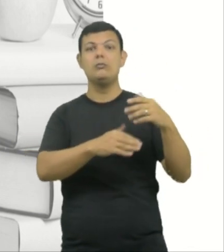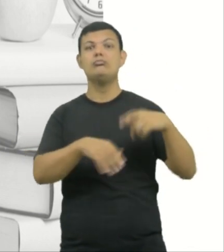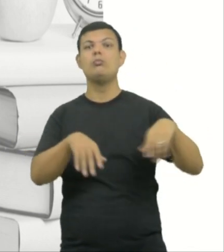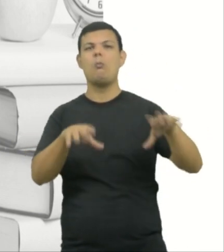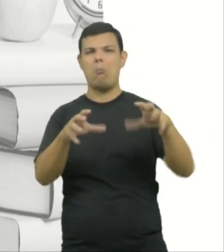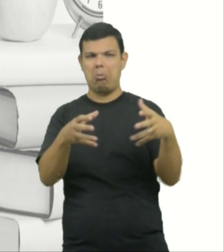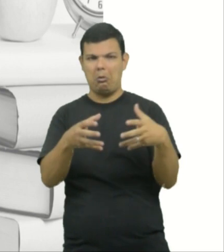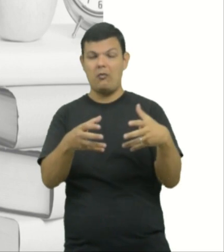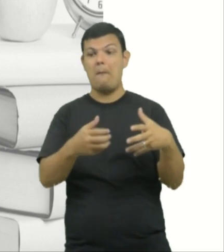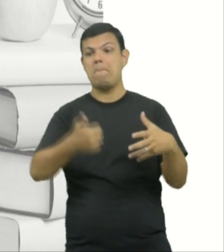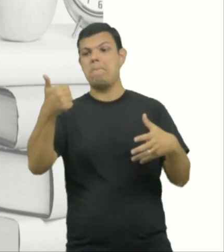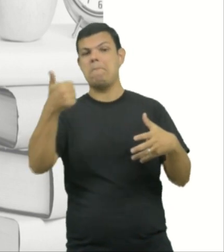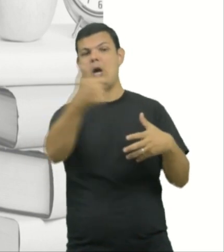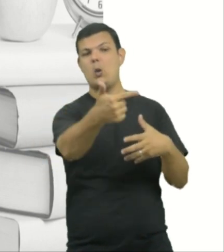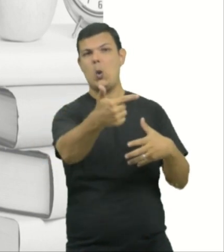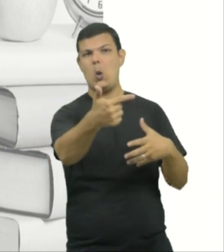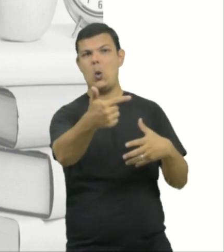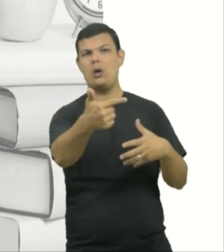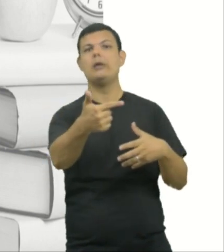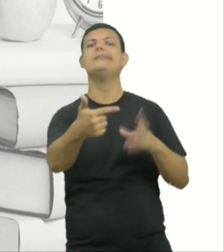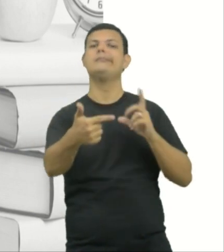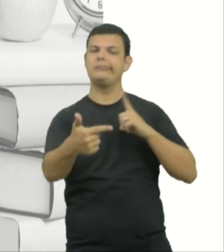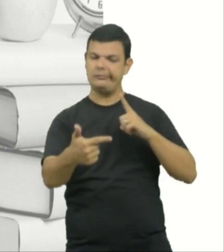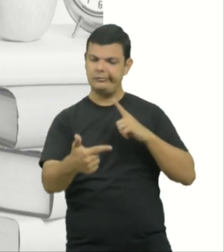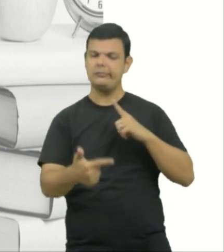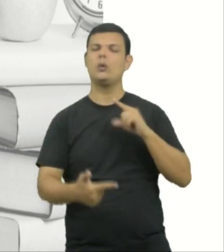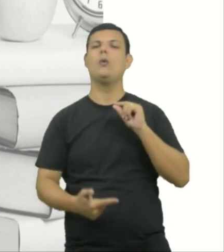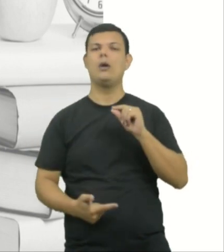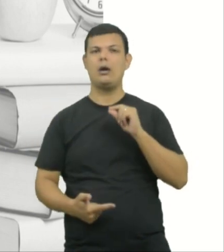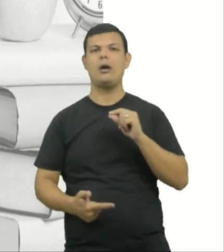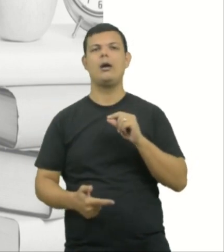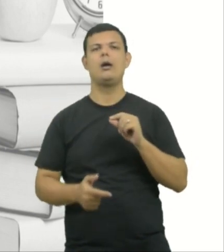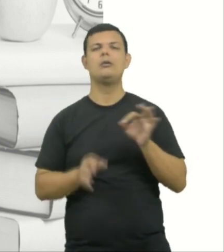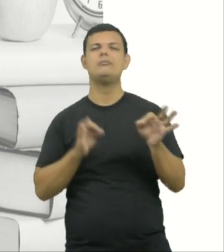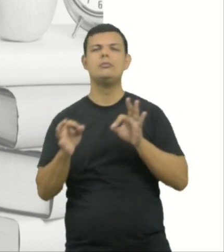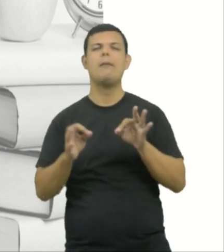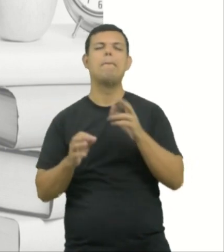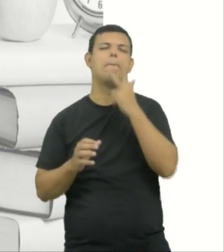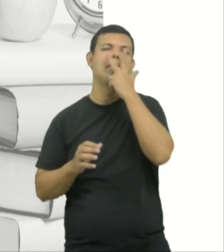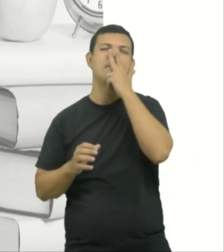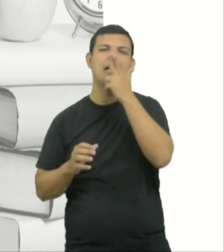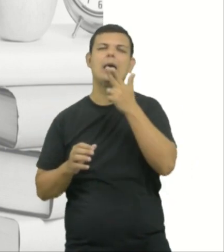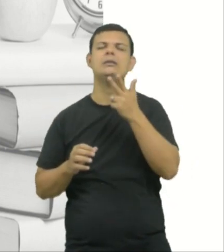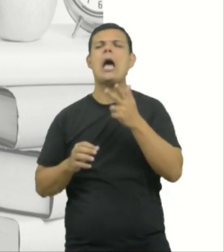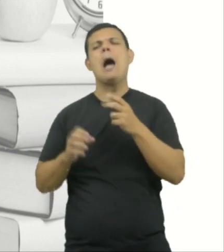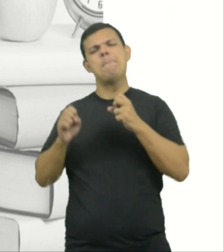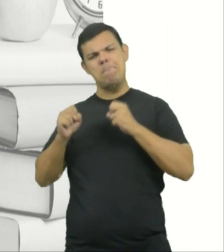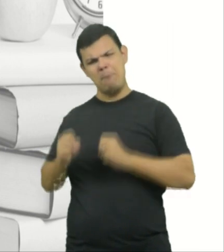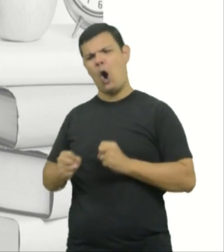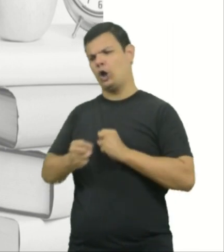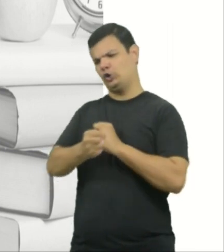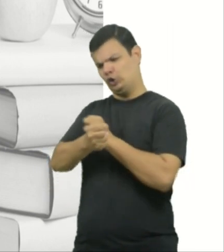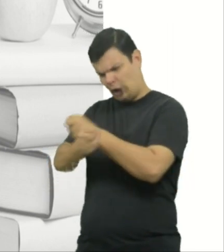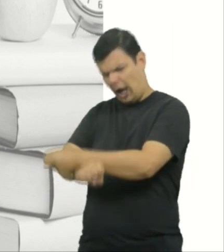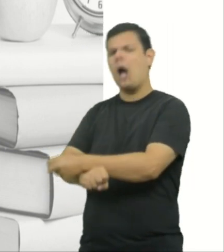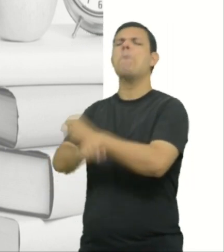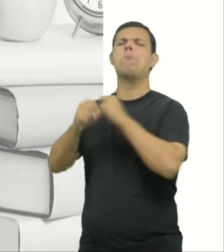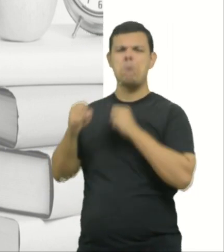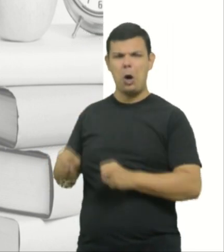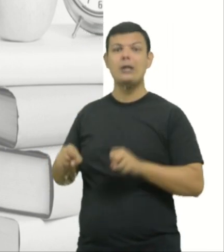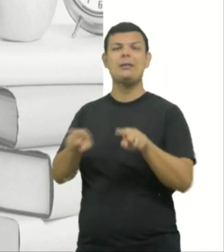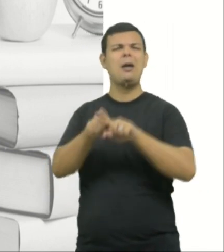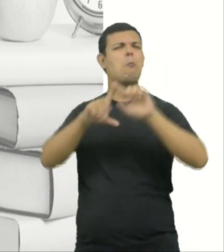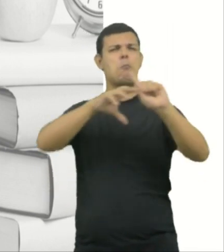aspas, melhor que o outro, né, serviu como uma forma de justificar a escravidão no nosso país e no